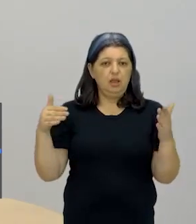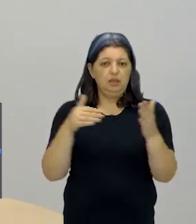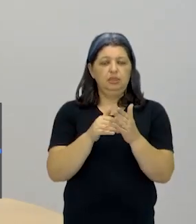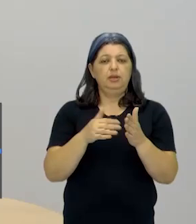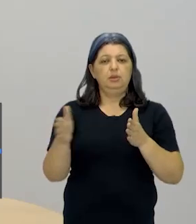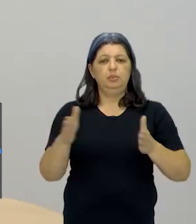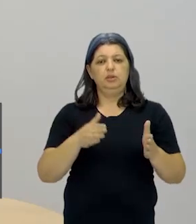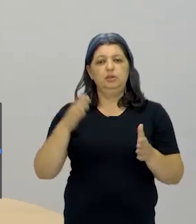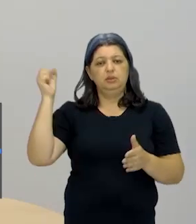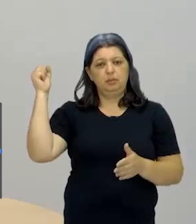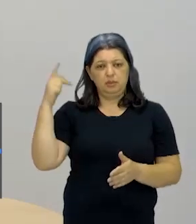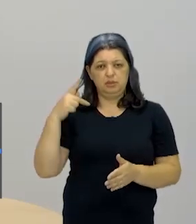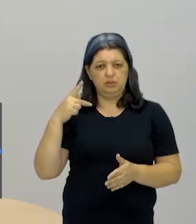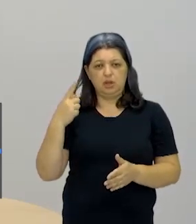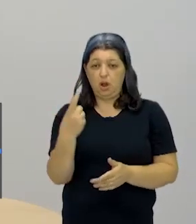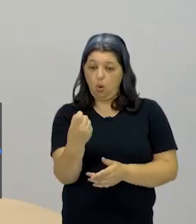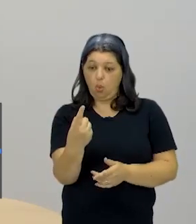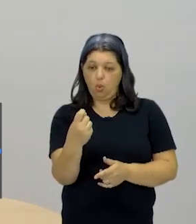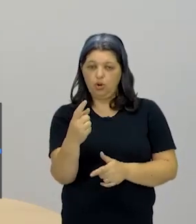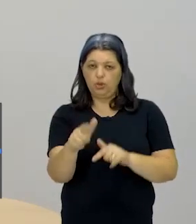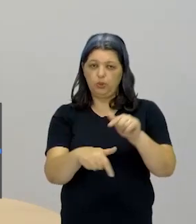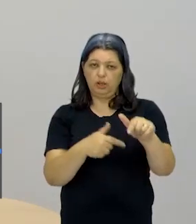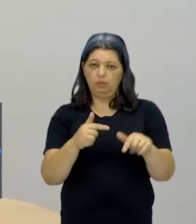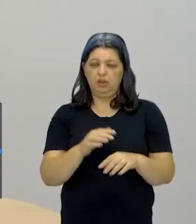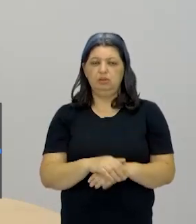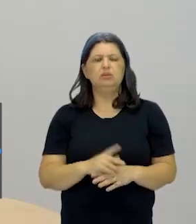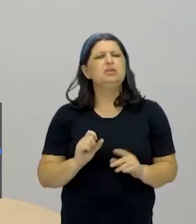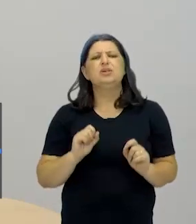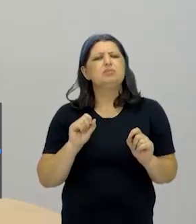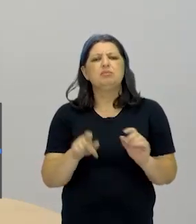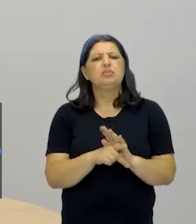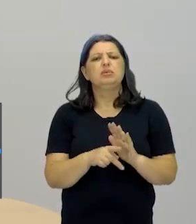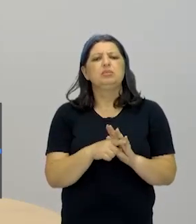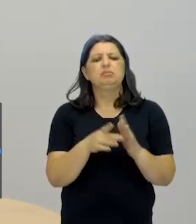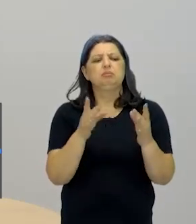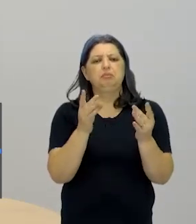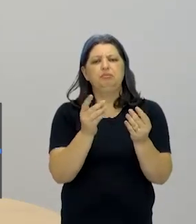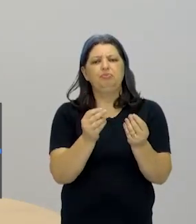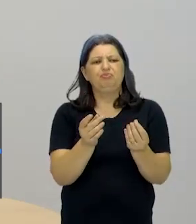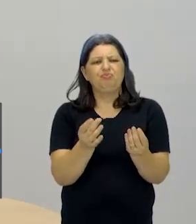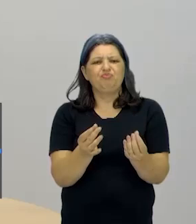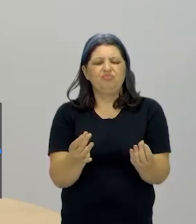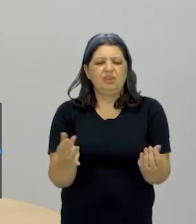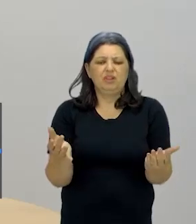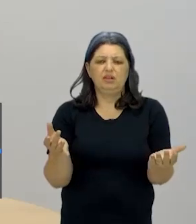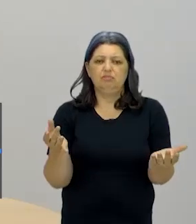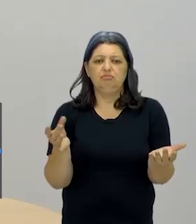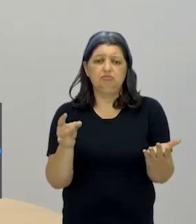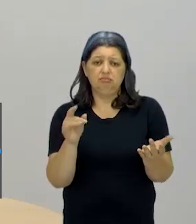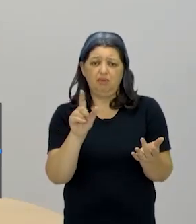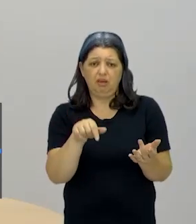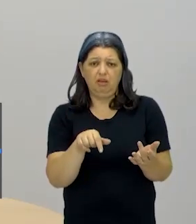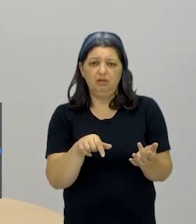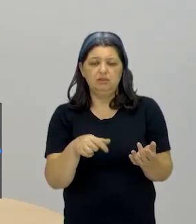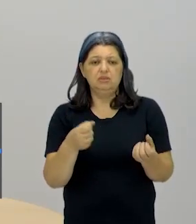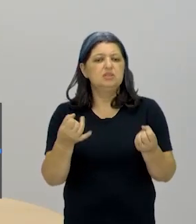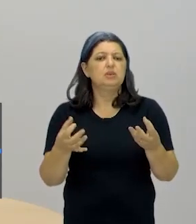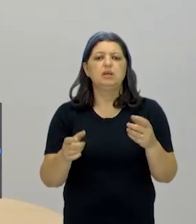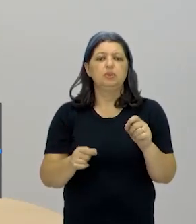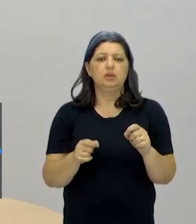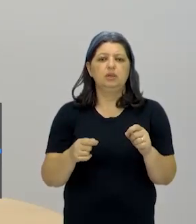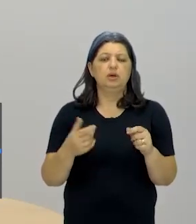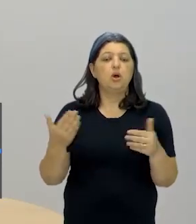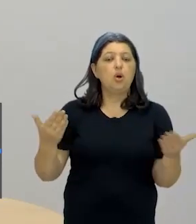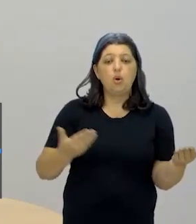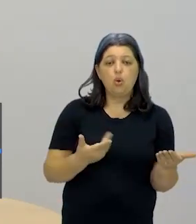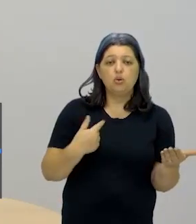num emprego único. O que é a modernidade líquida, na minha maneira grosseira de explicar? É isto. Hoje eu estou